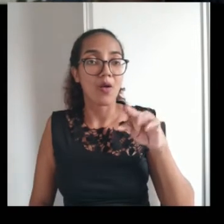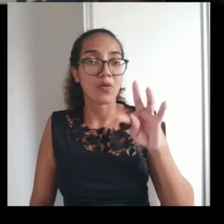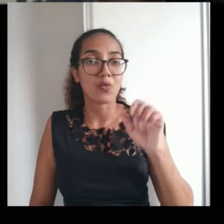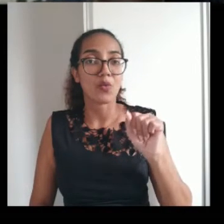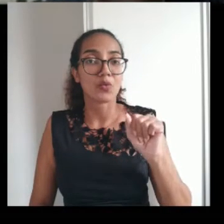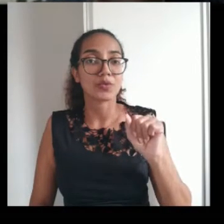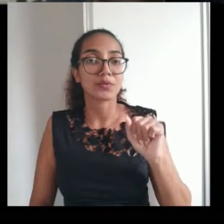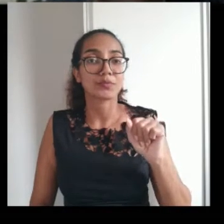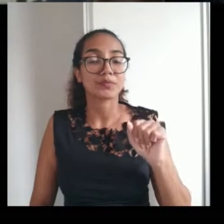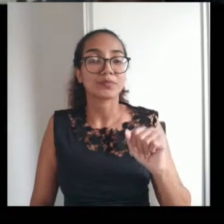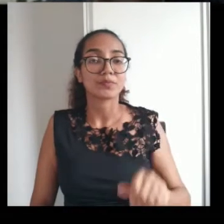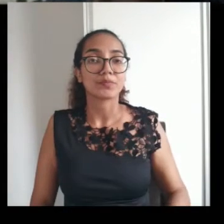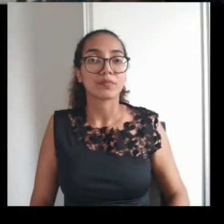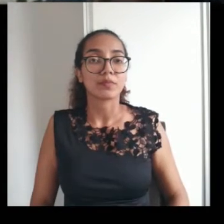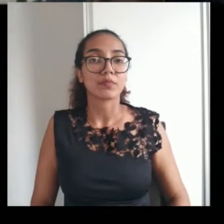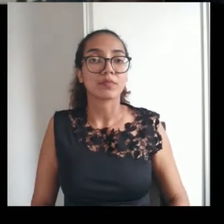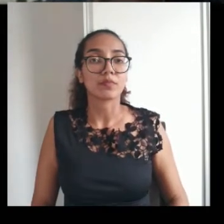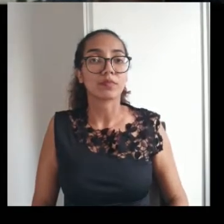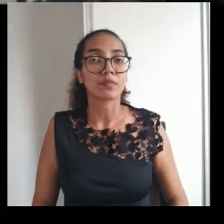na posição